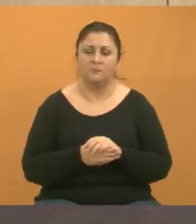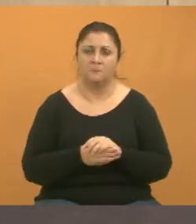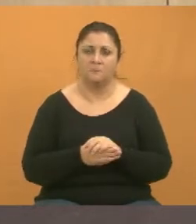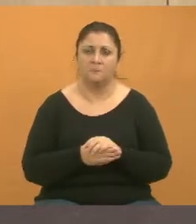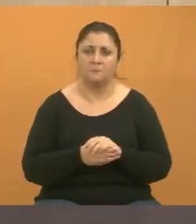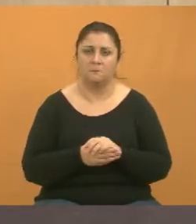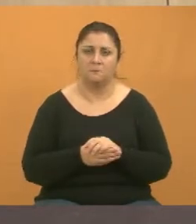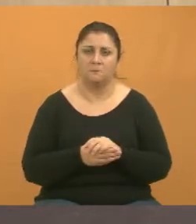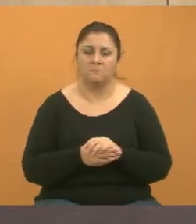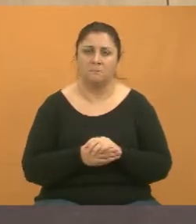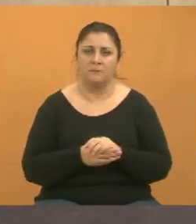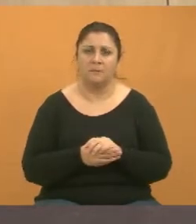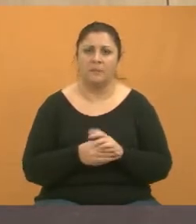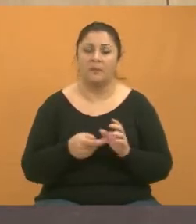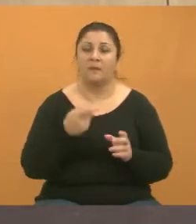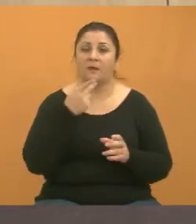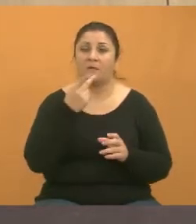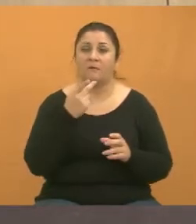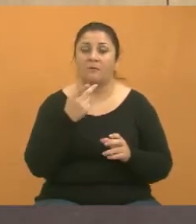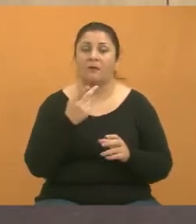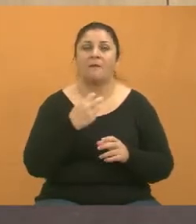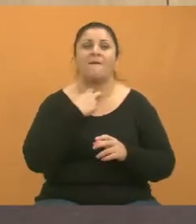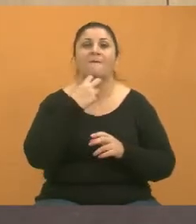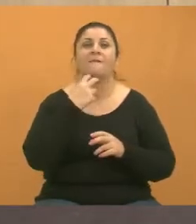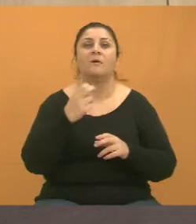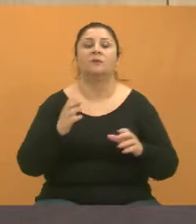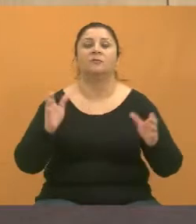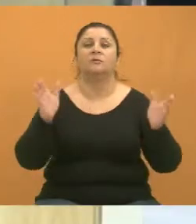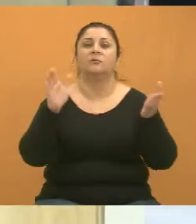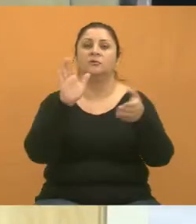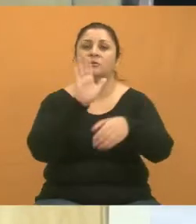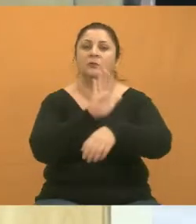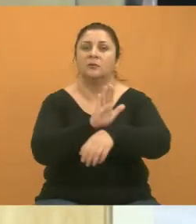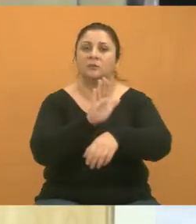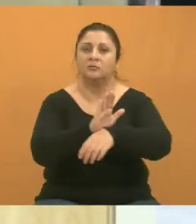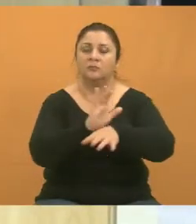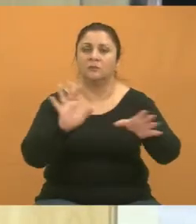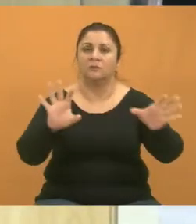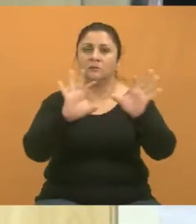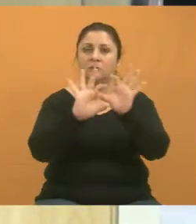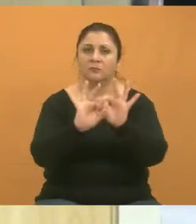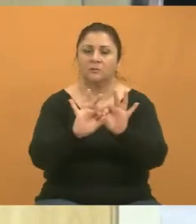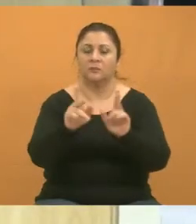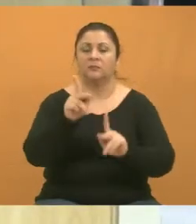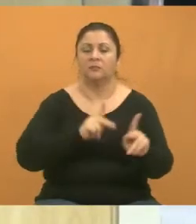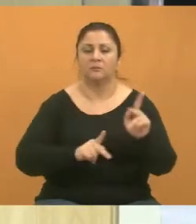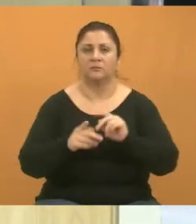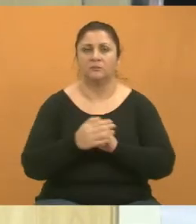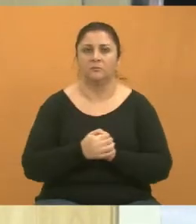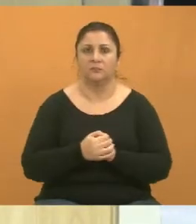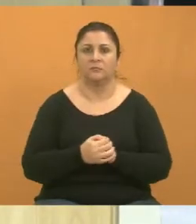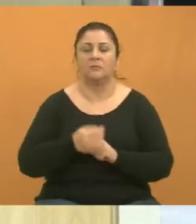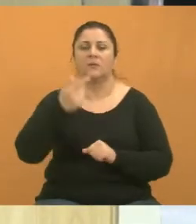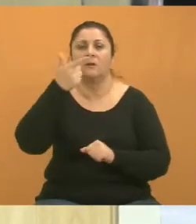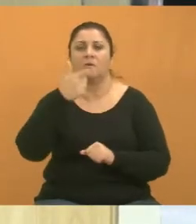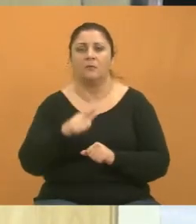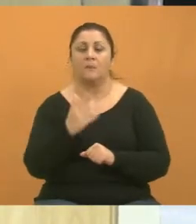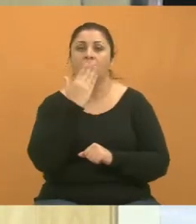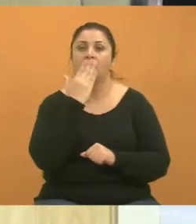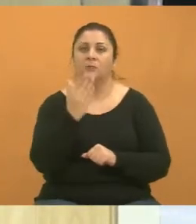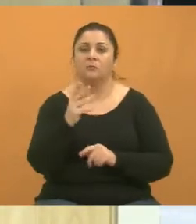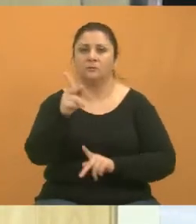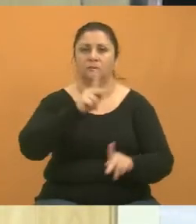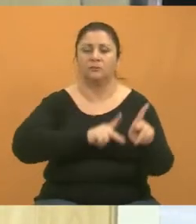e soltando a voz a solidariedade do povo. mais uma vez pedindo para que o povo